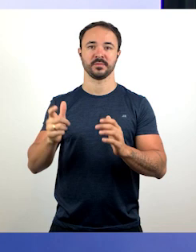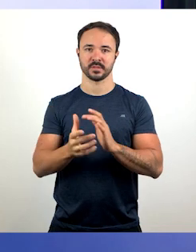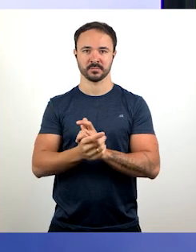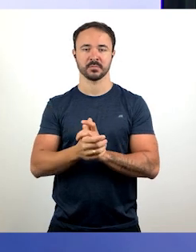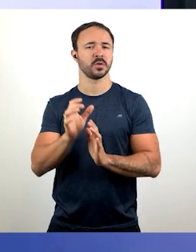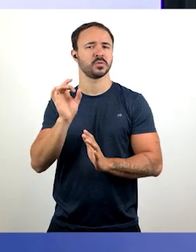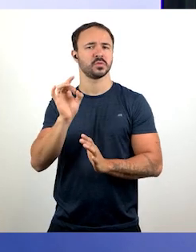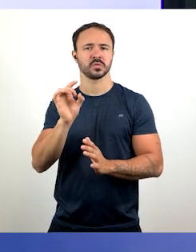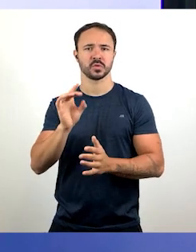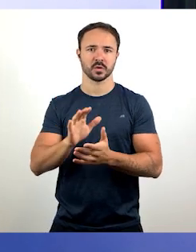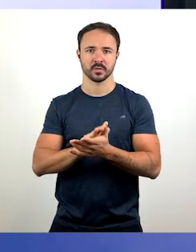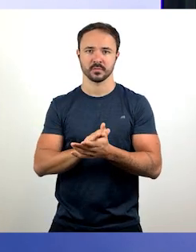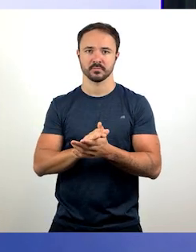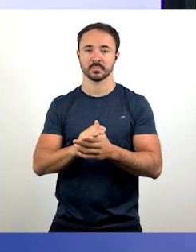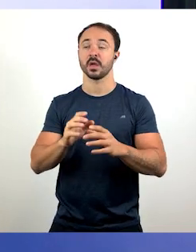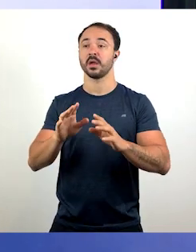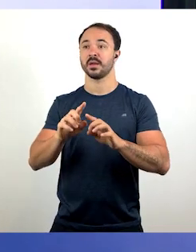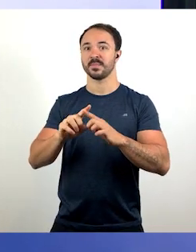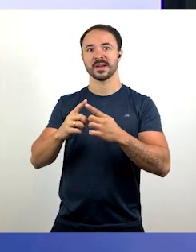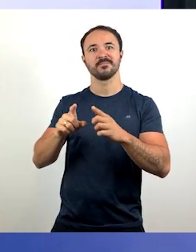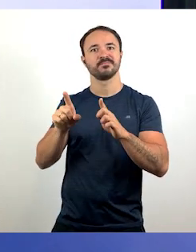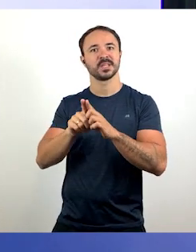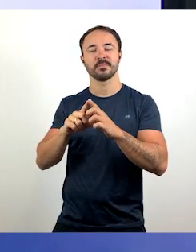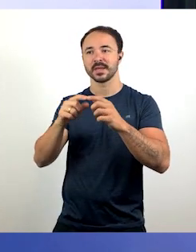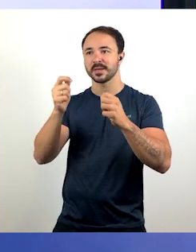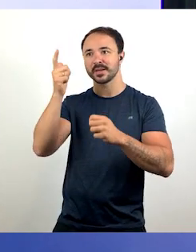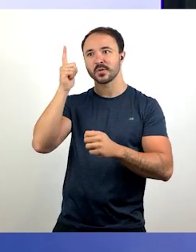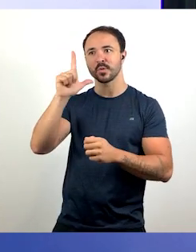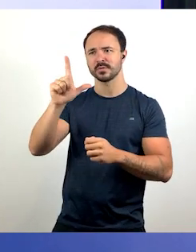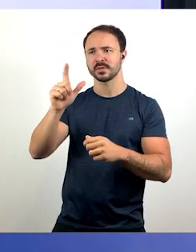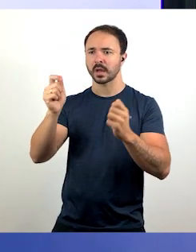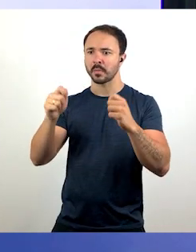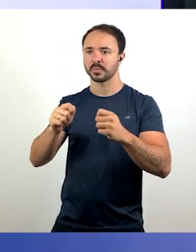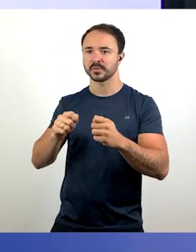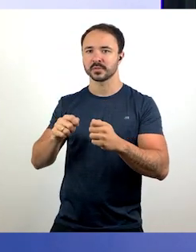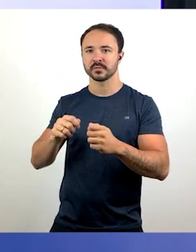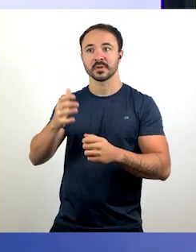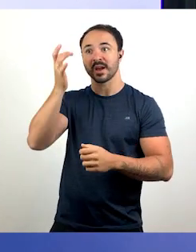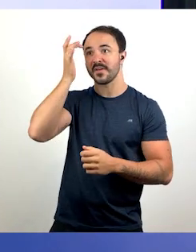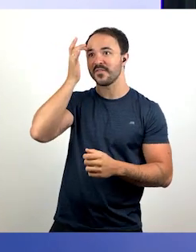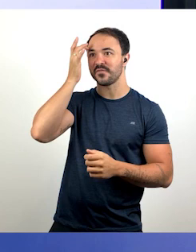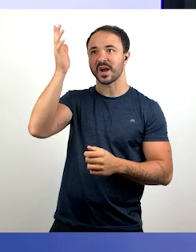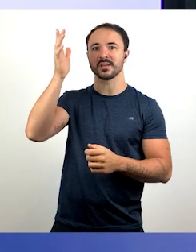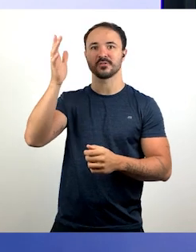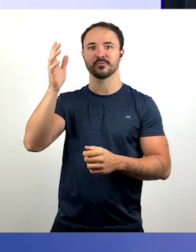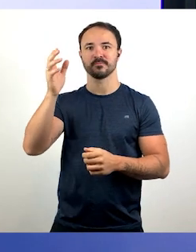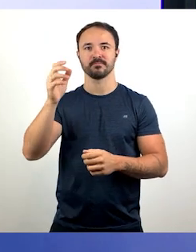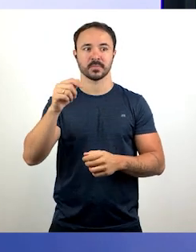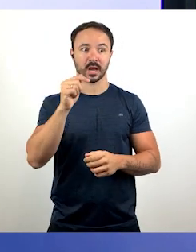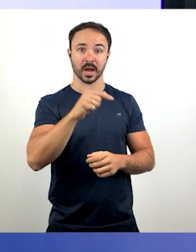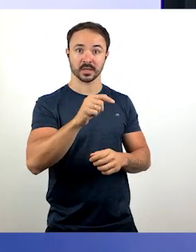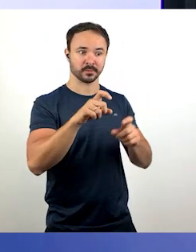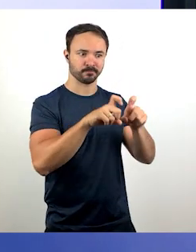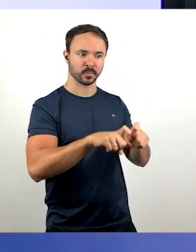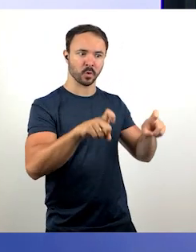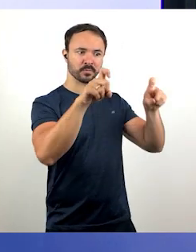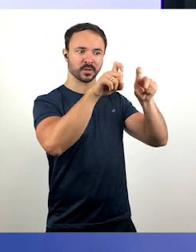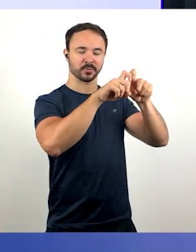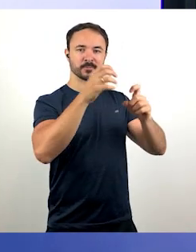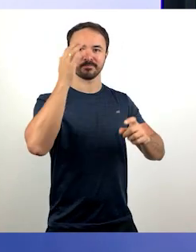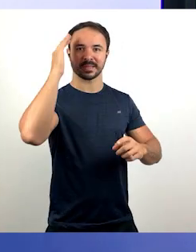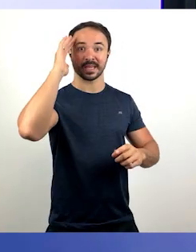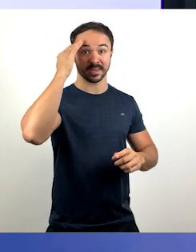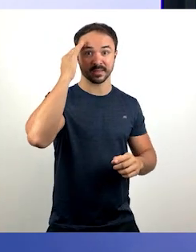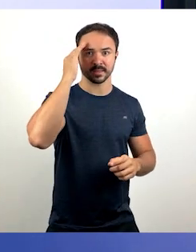essa codificação, nós conseguimos simplificar todo um sistema de linguagem para que um computador ou robô